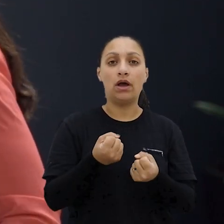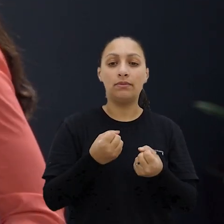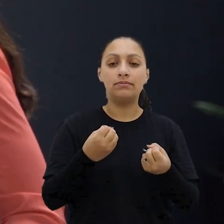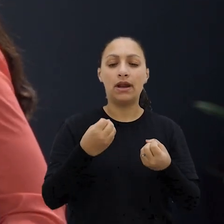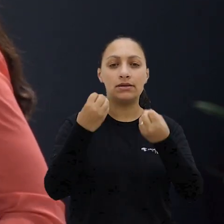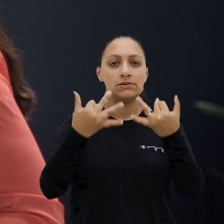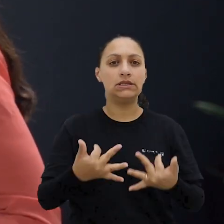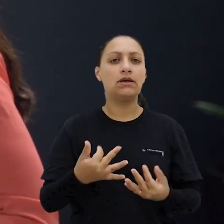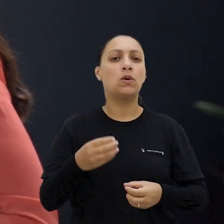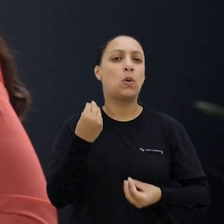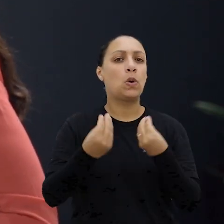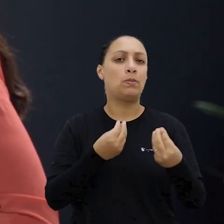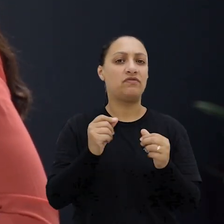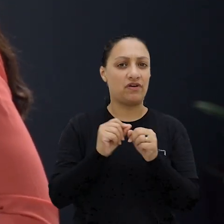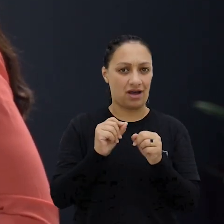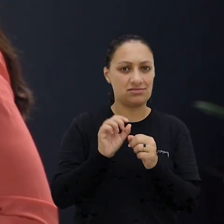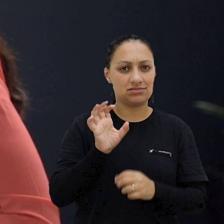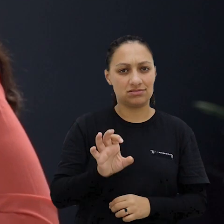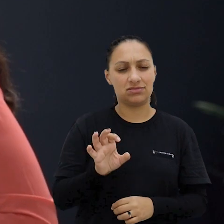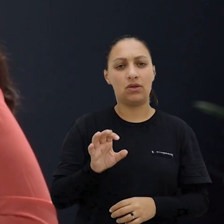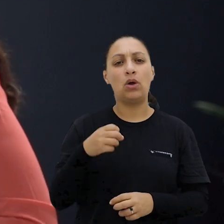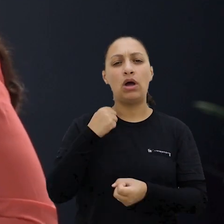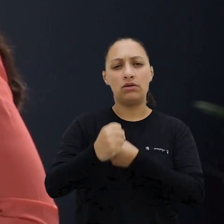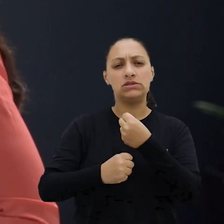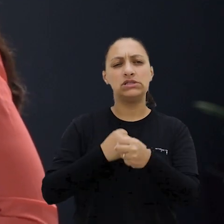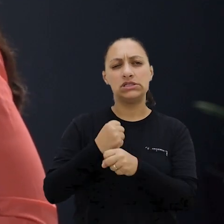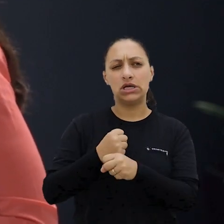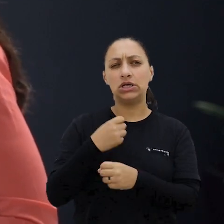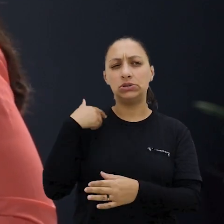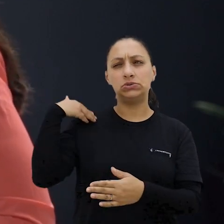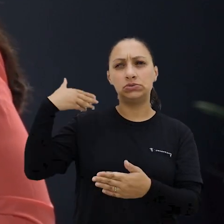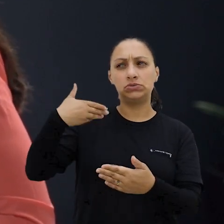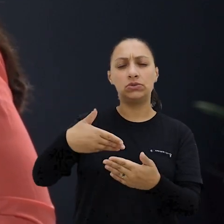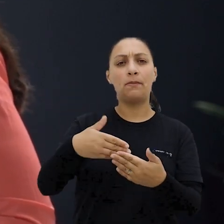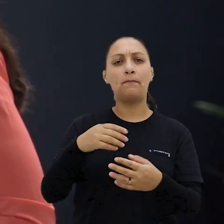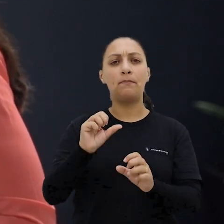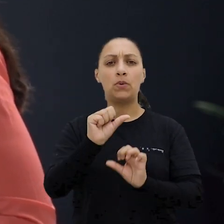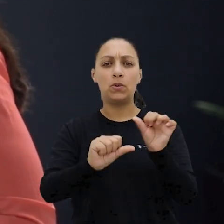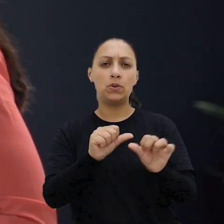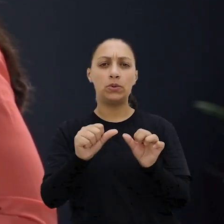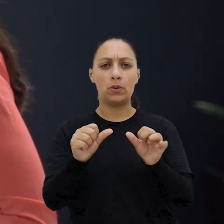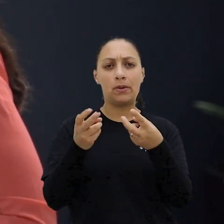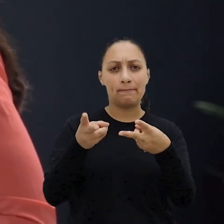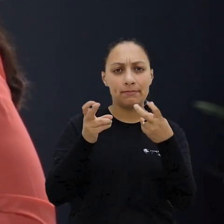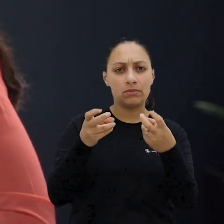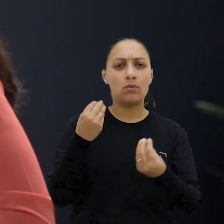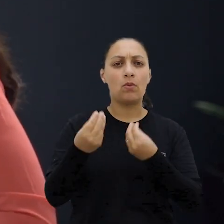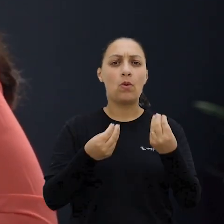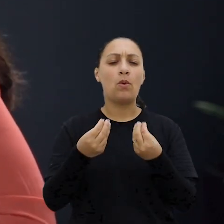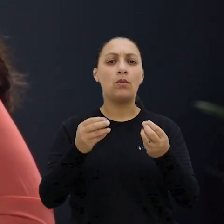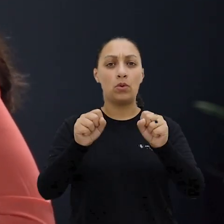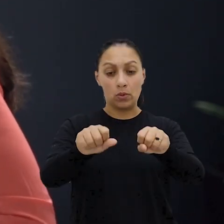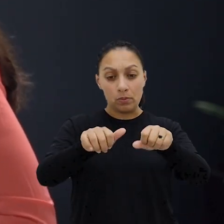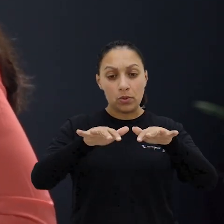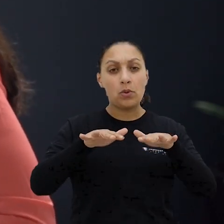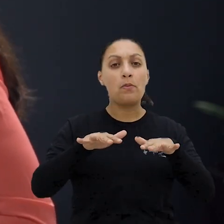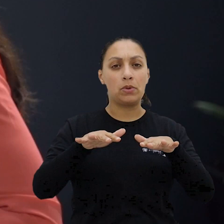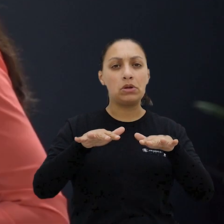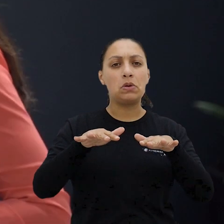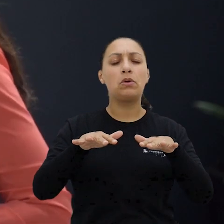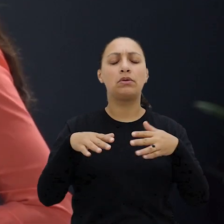teve agora alguns anos que mudou um pouco da percepção do público,